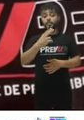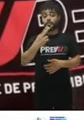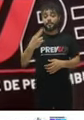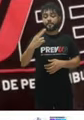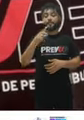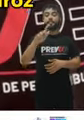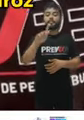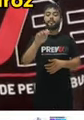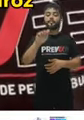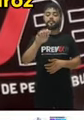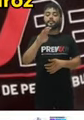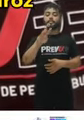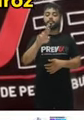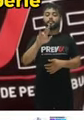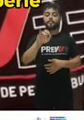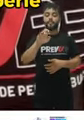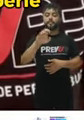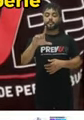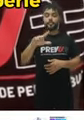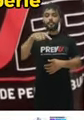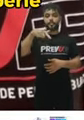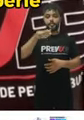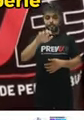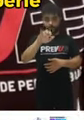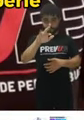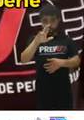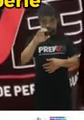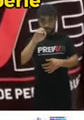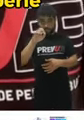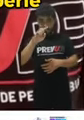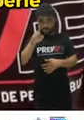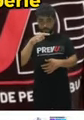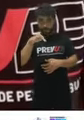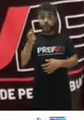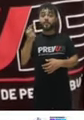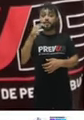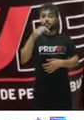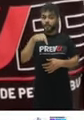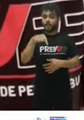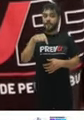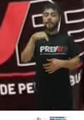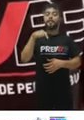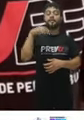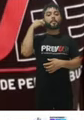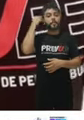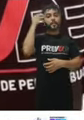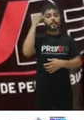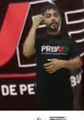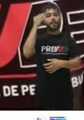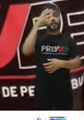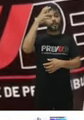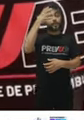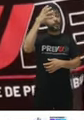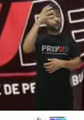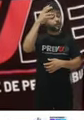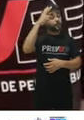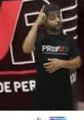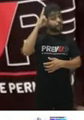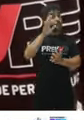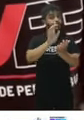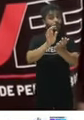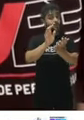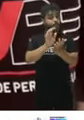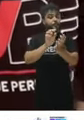Olá, gente. Me chamo Gabriel Queiroz e eu estou aqui para compartilhar um pouco da minha experiência com o Prevup, onde no ano de 2017